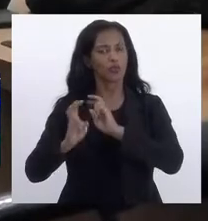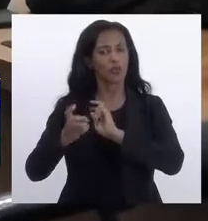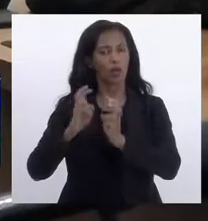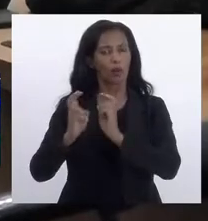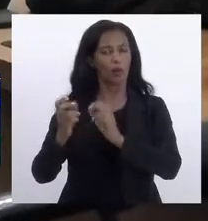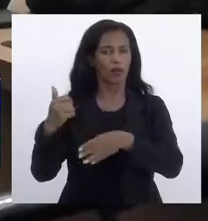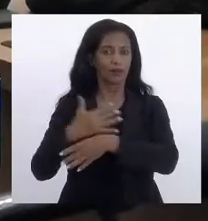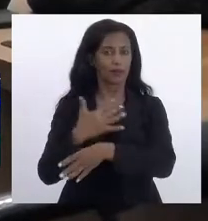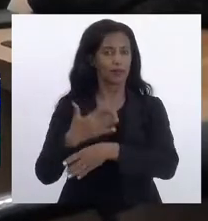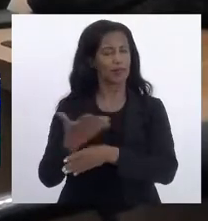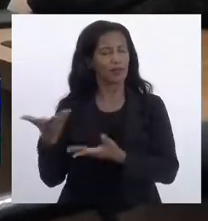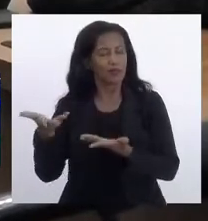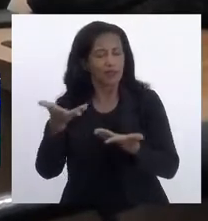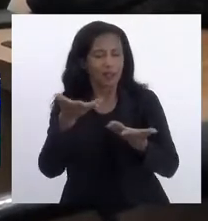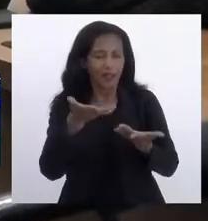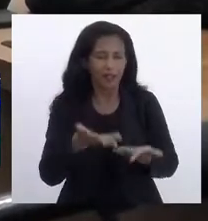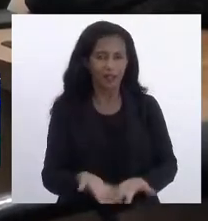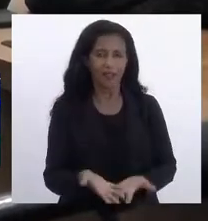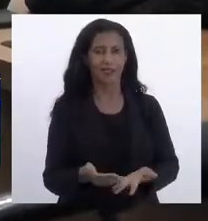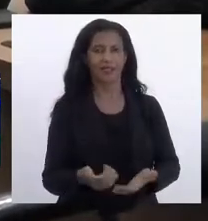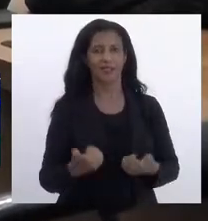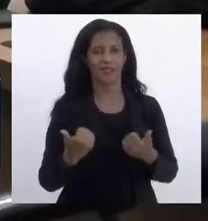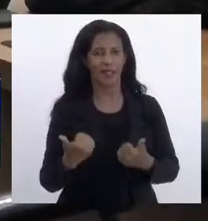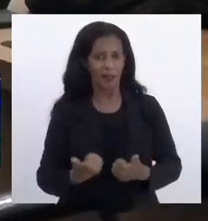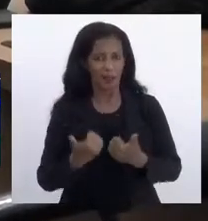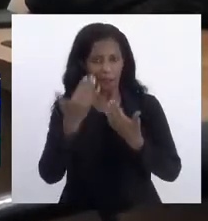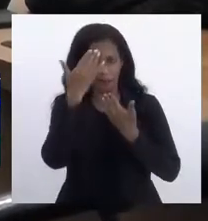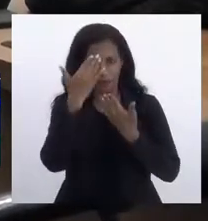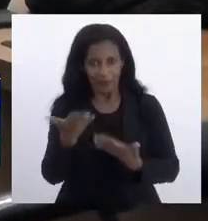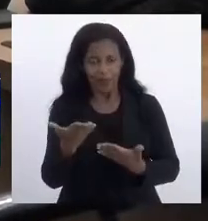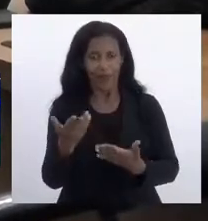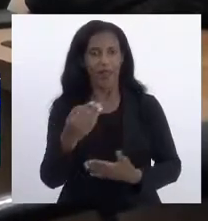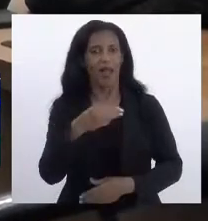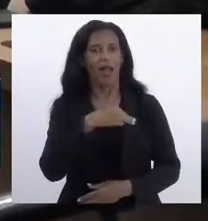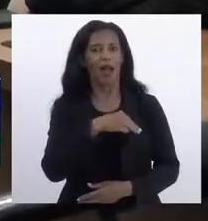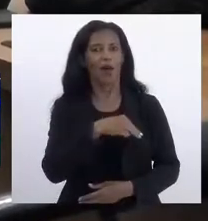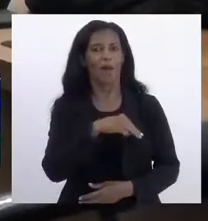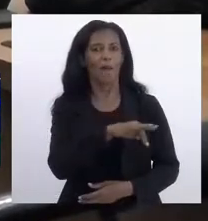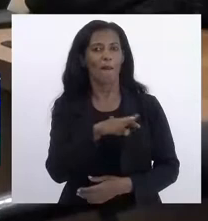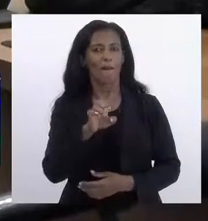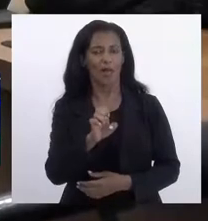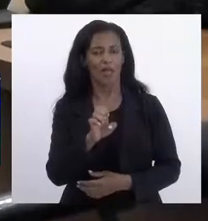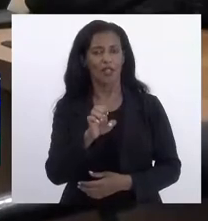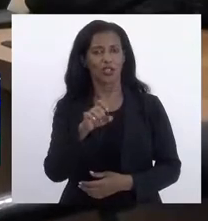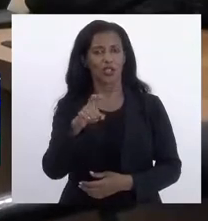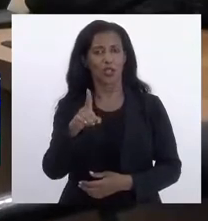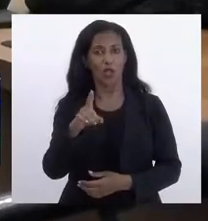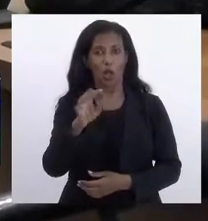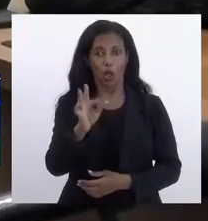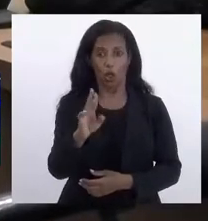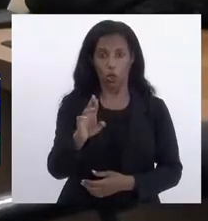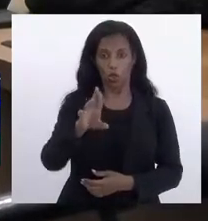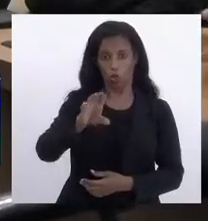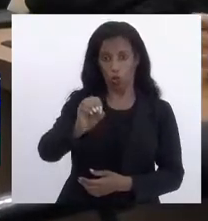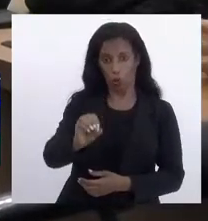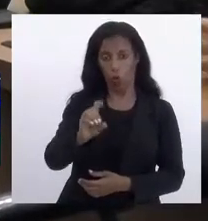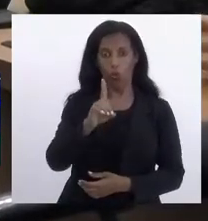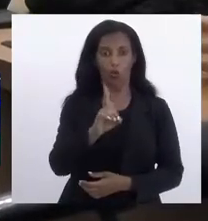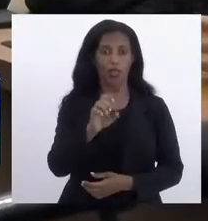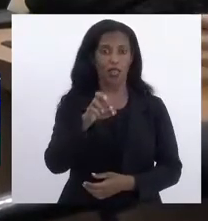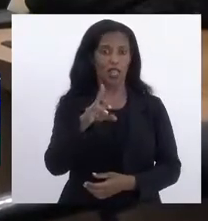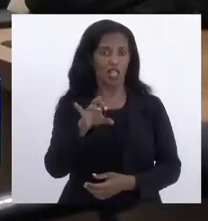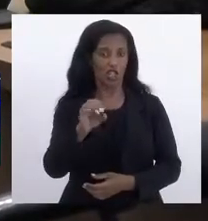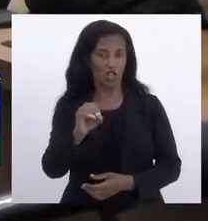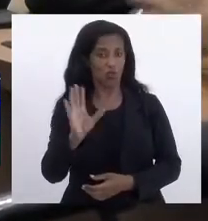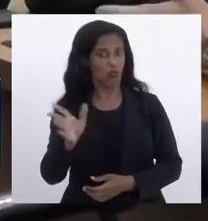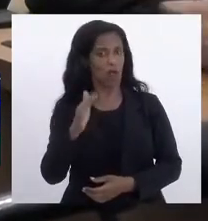cidade. Então, fica aqui a minha homenagem aos mestres Touro e Dentinho, em memória, e também